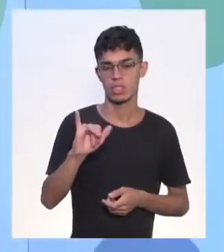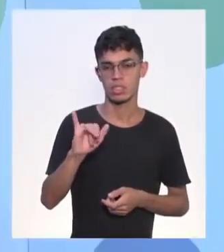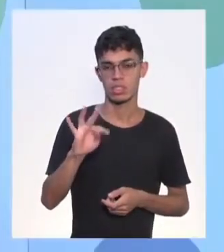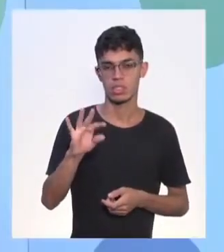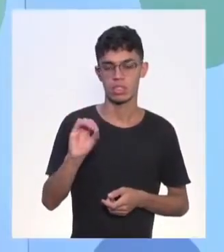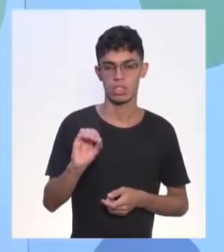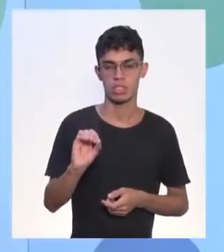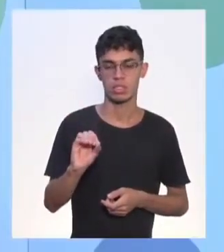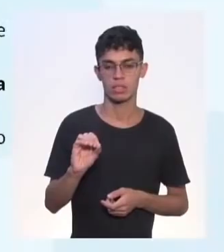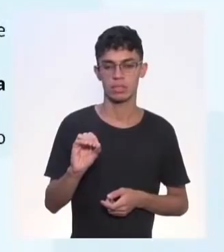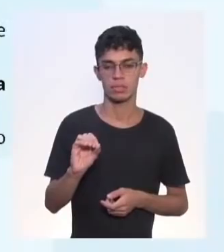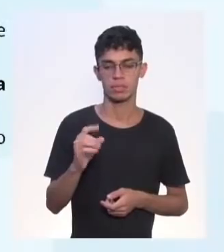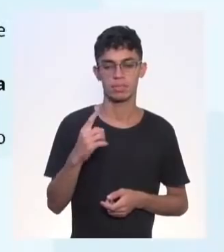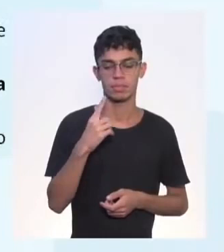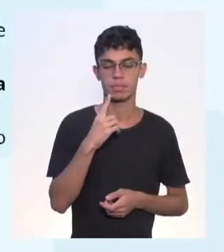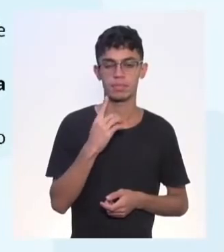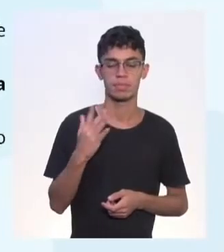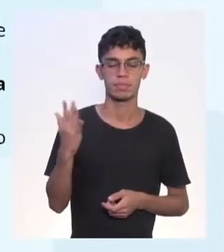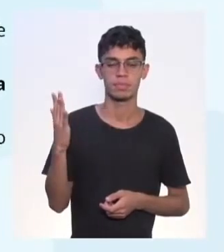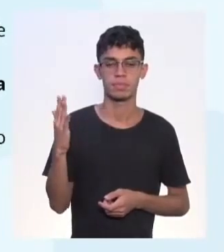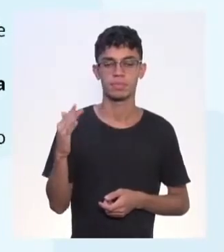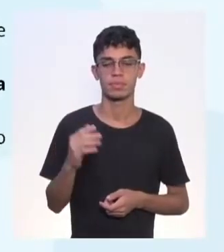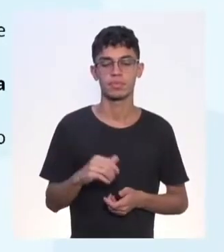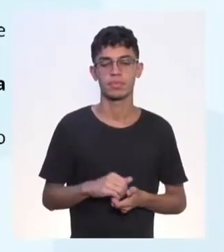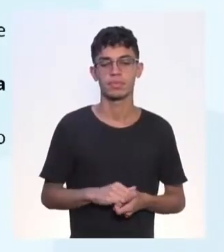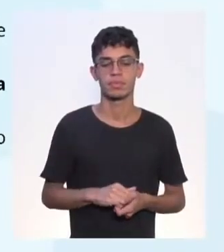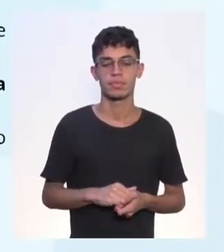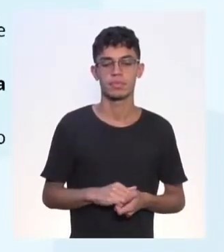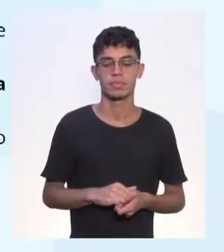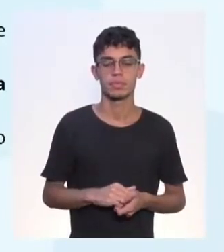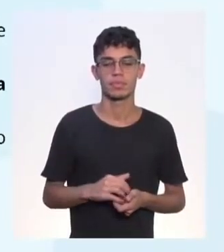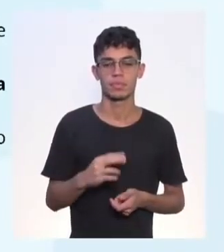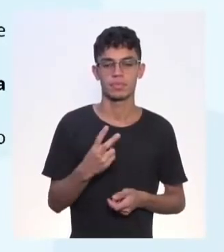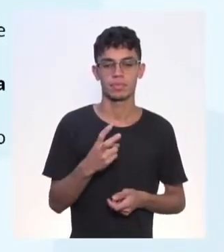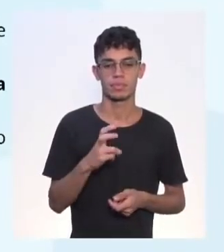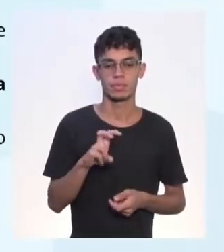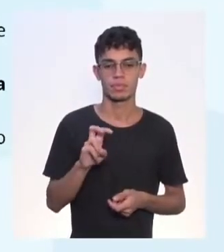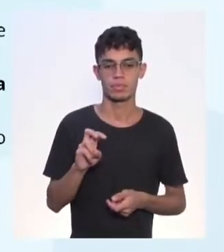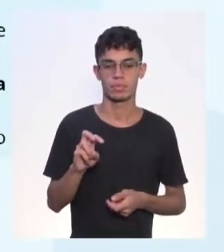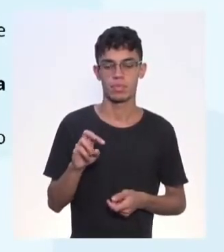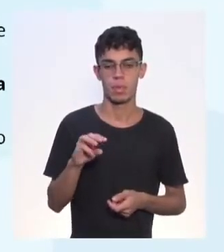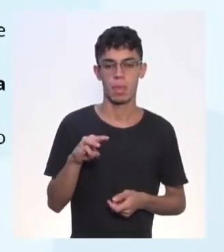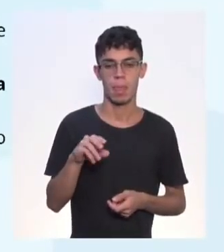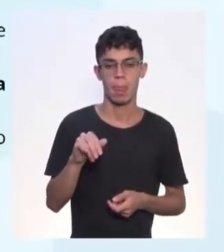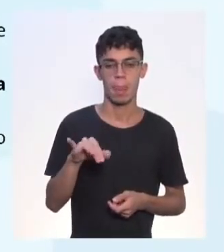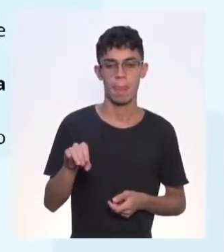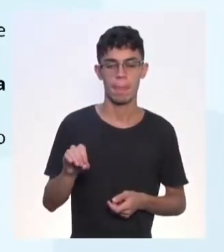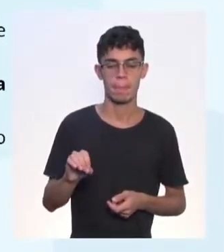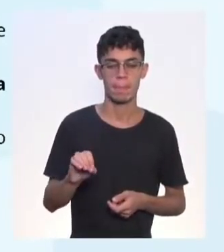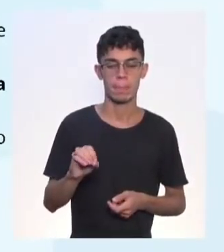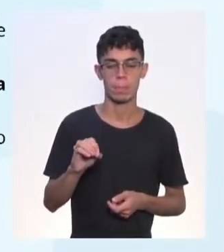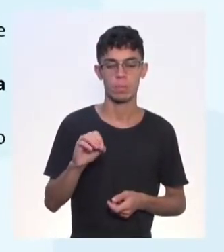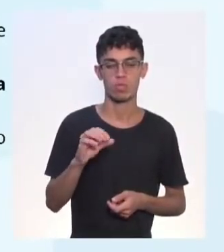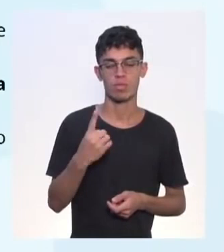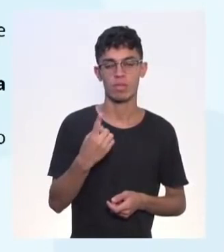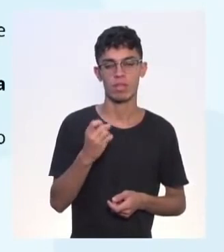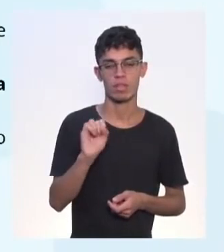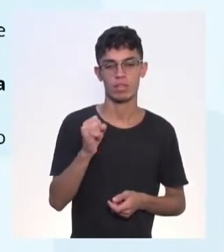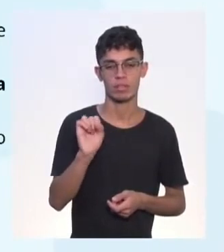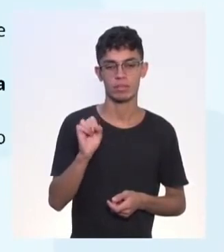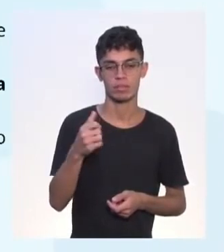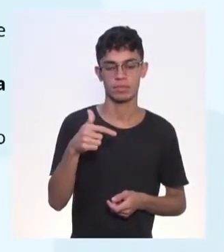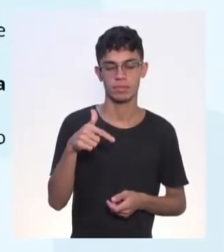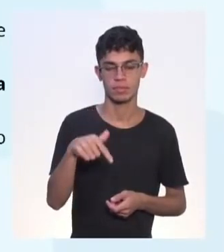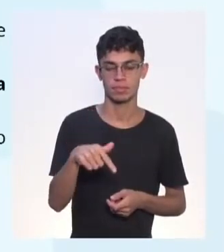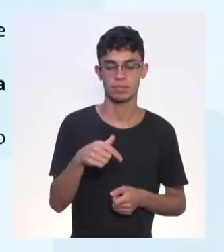ele marcava? Volta na tela, por gentileza. Marcava 25 de maio de 1887, então era o que ele marcava.